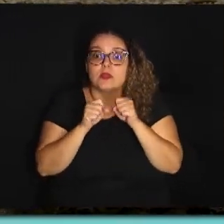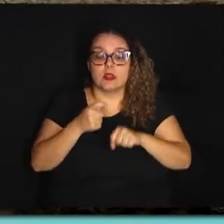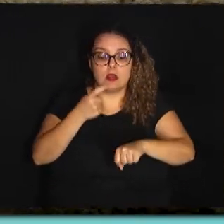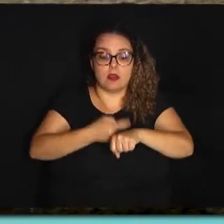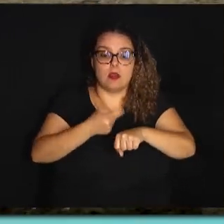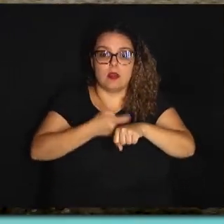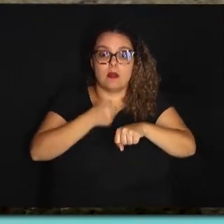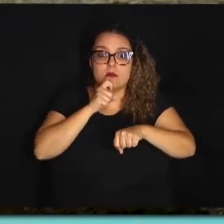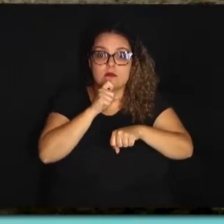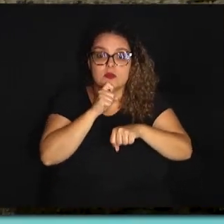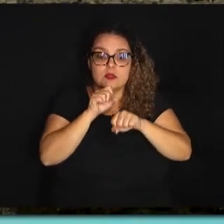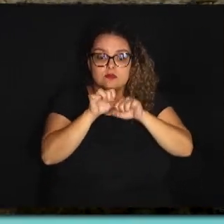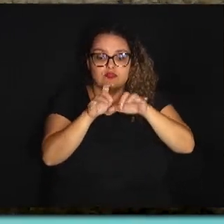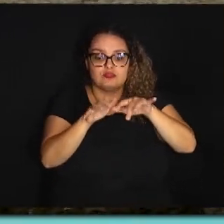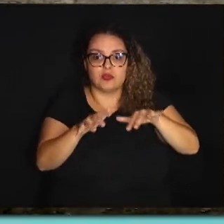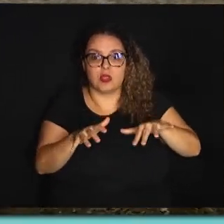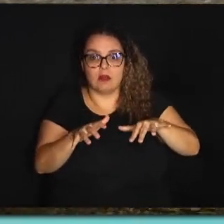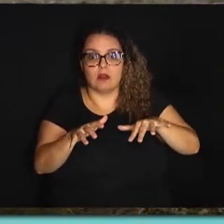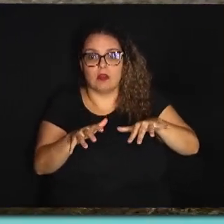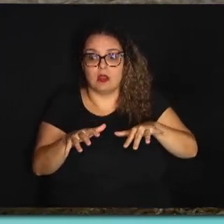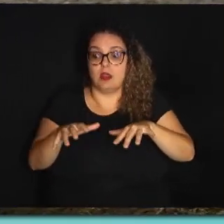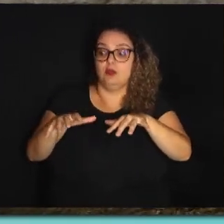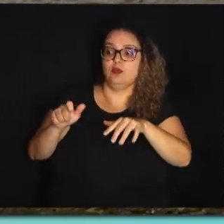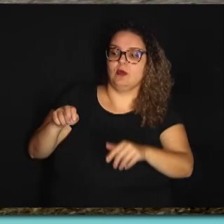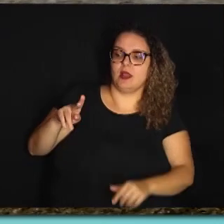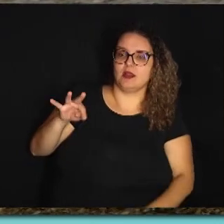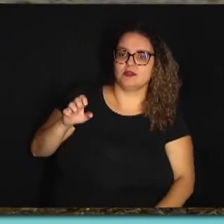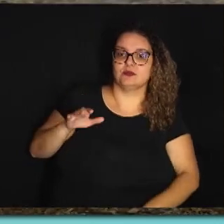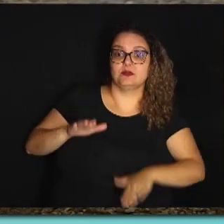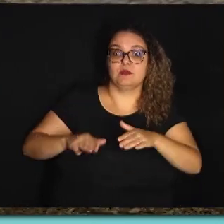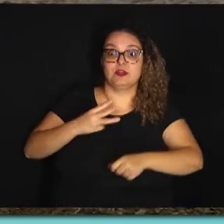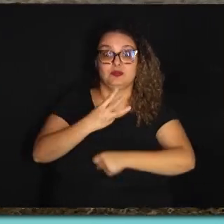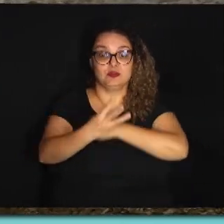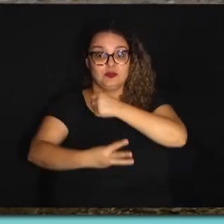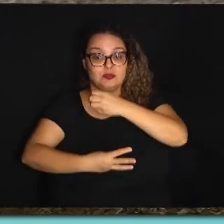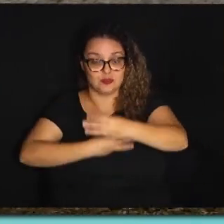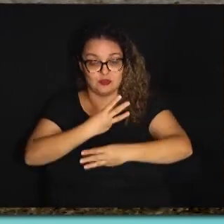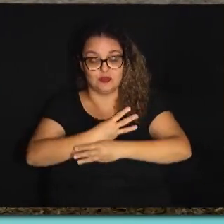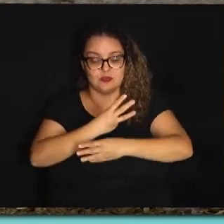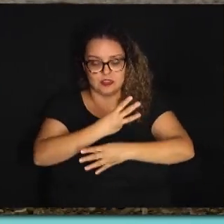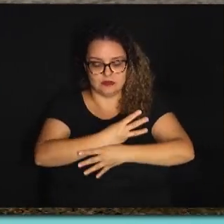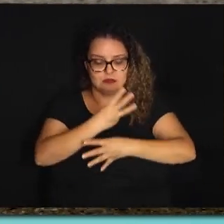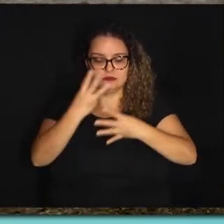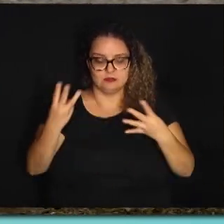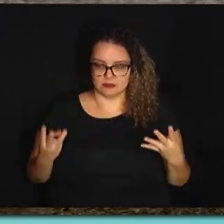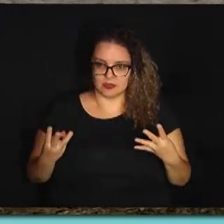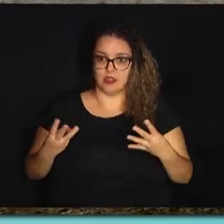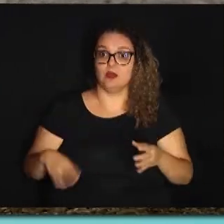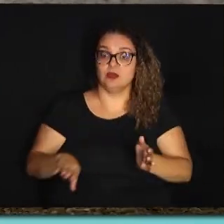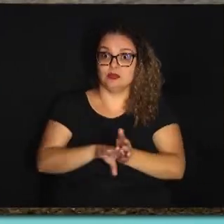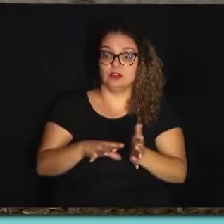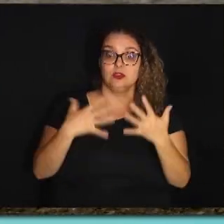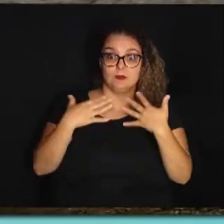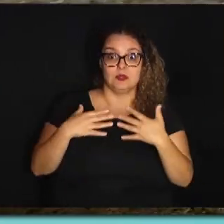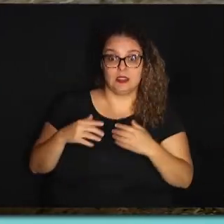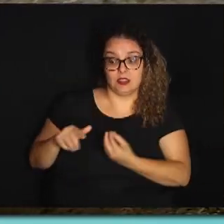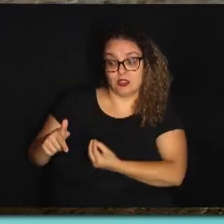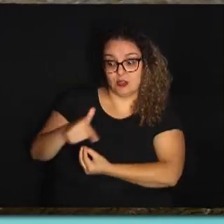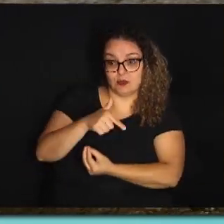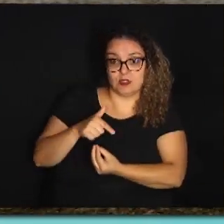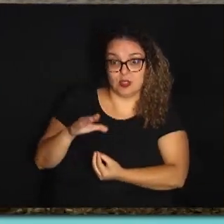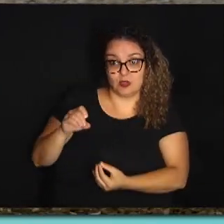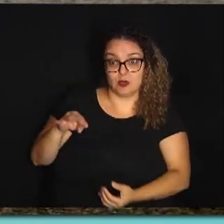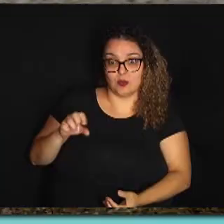de frio, pois o gelo derrete e congela no Ártico, dependendo da estação do ano. Quando chega o verão, os